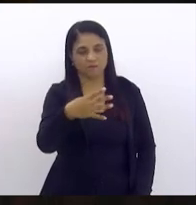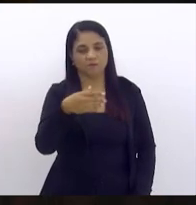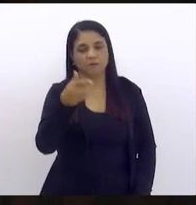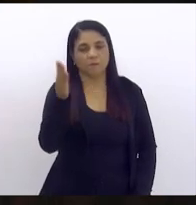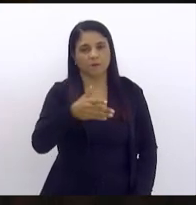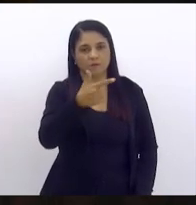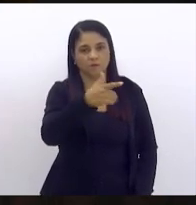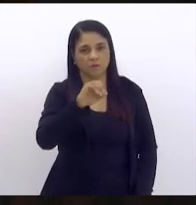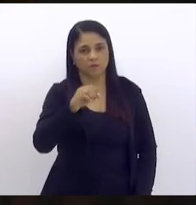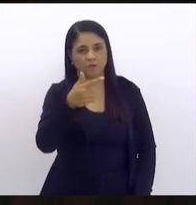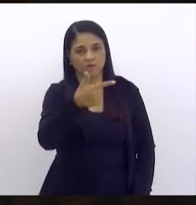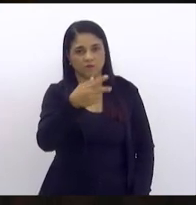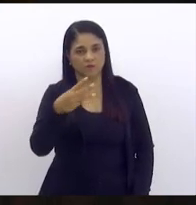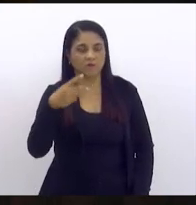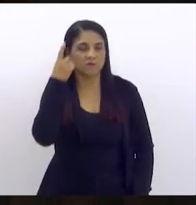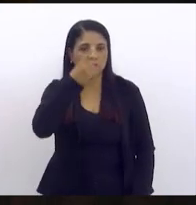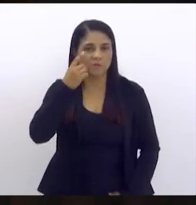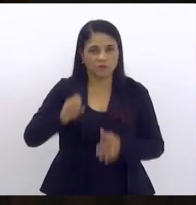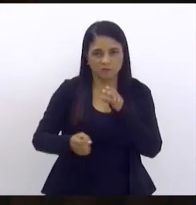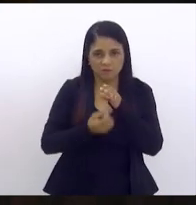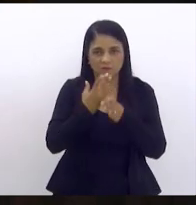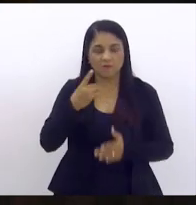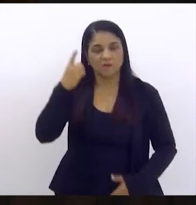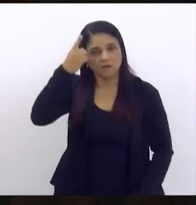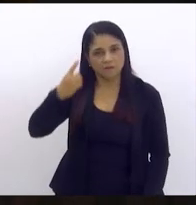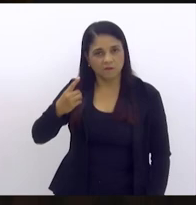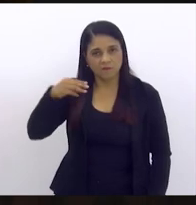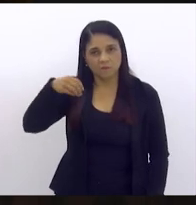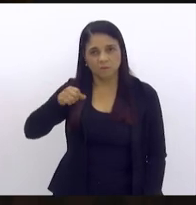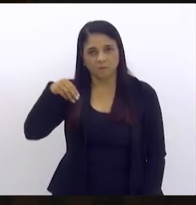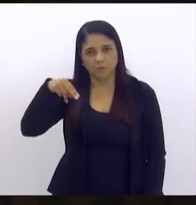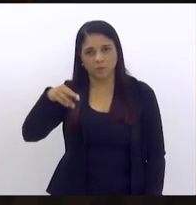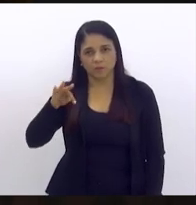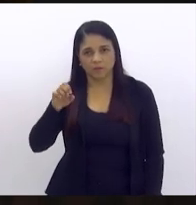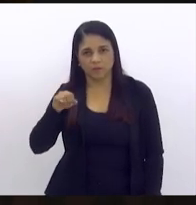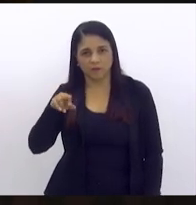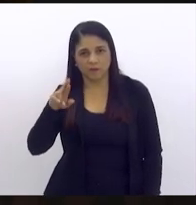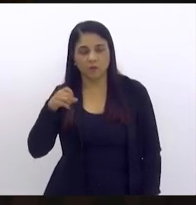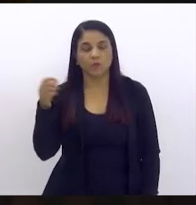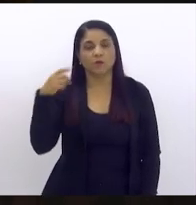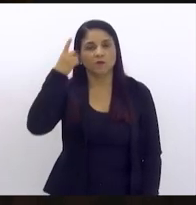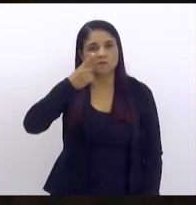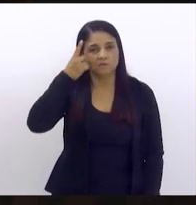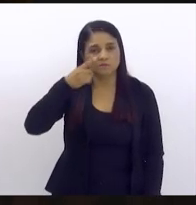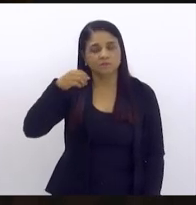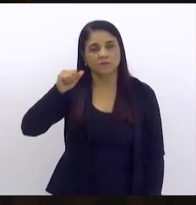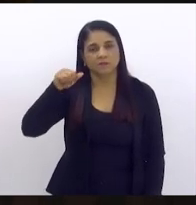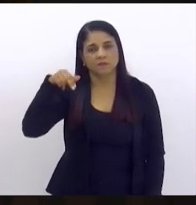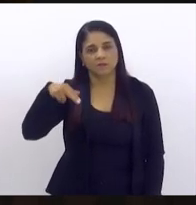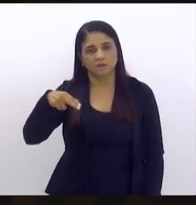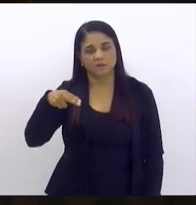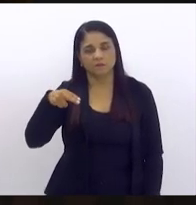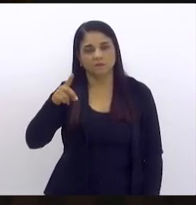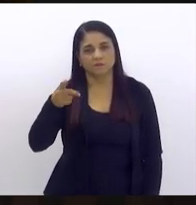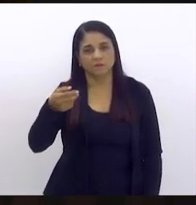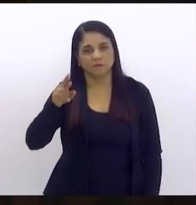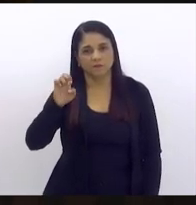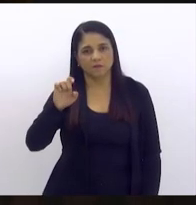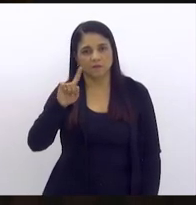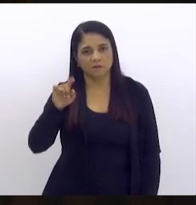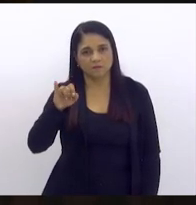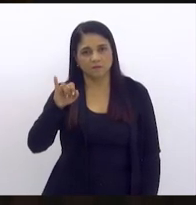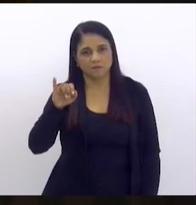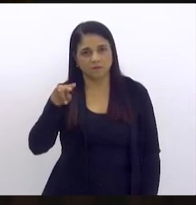1074/2023, de autoria da deputada Dani Monteiro e Andrezinho Ceciliano, que institui o